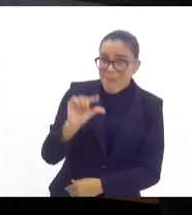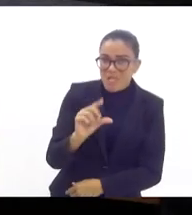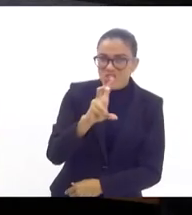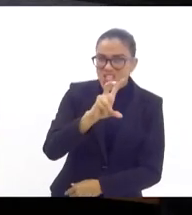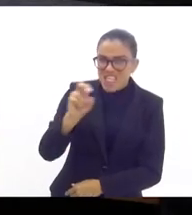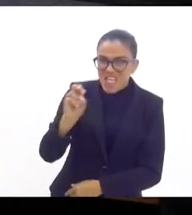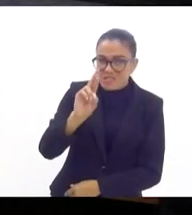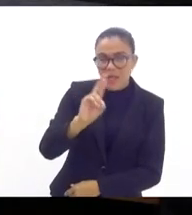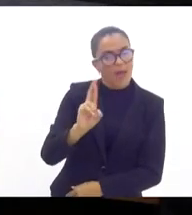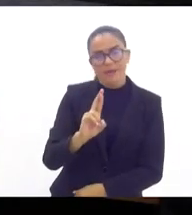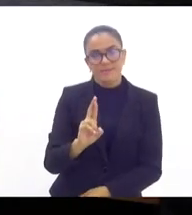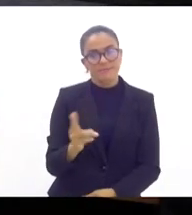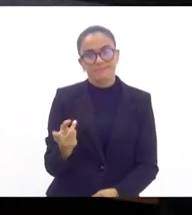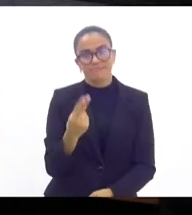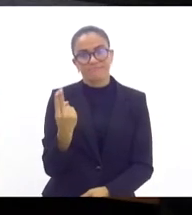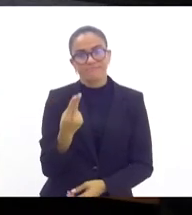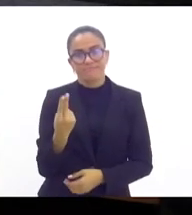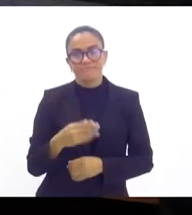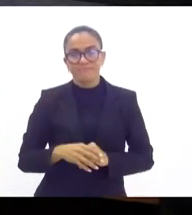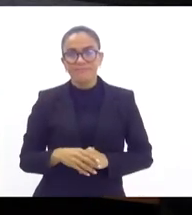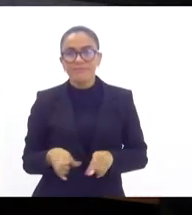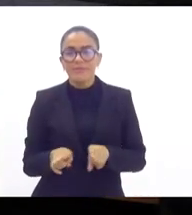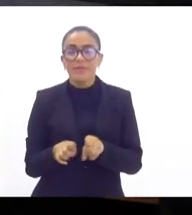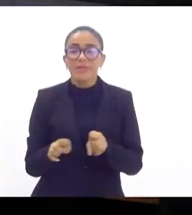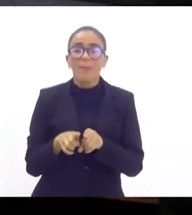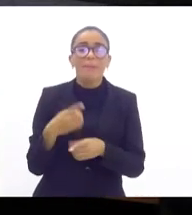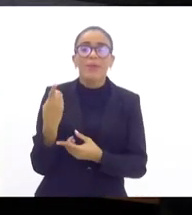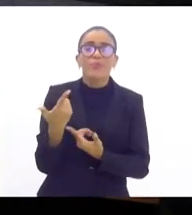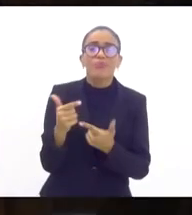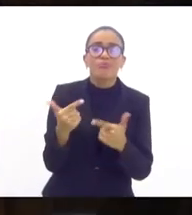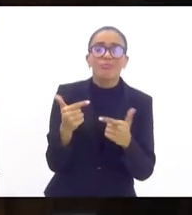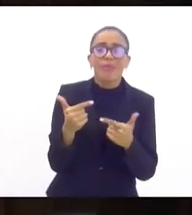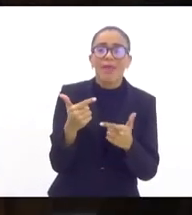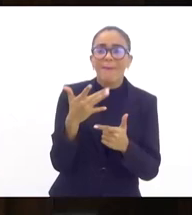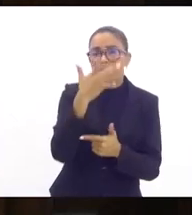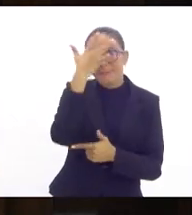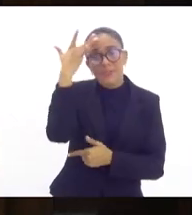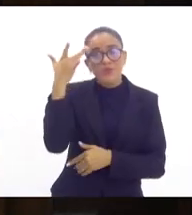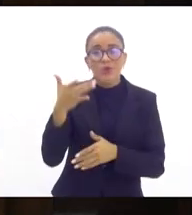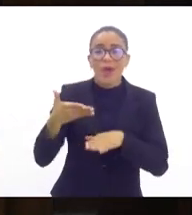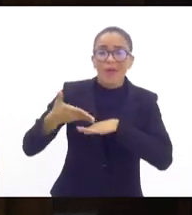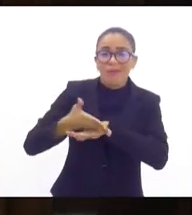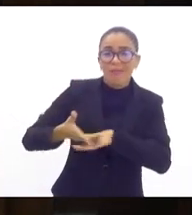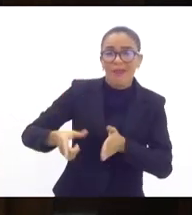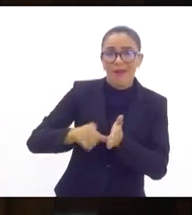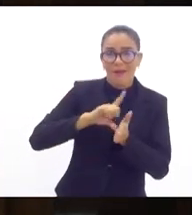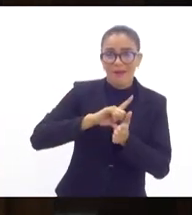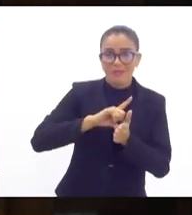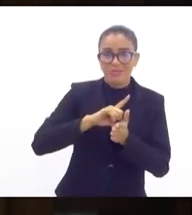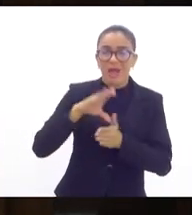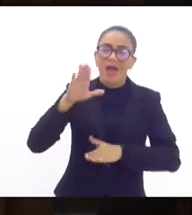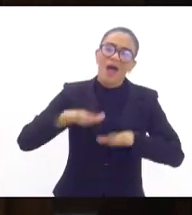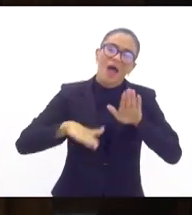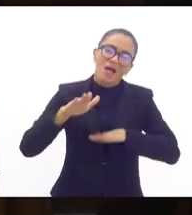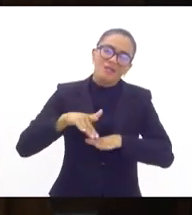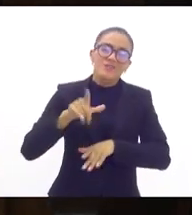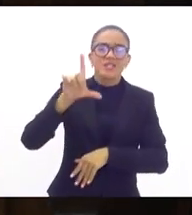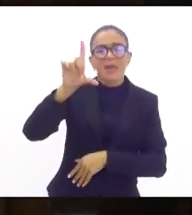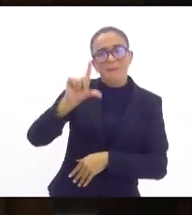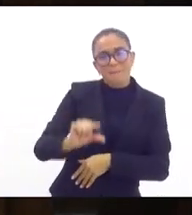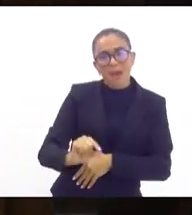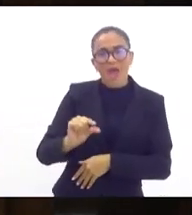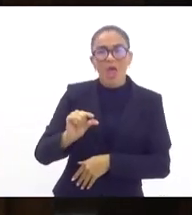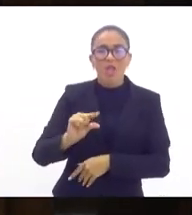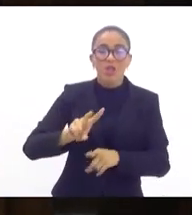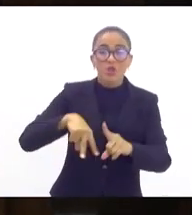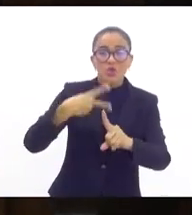seu absurdo e você também não tem atrativo do Maracanã para esse torcedor entrar antes às vezes eles fazem uma promoção de dose